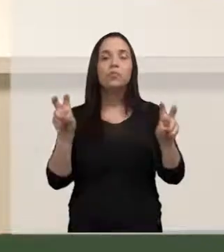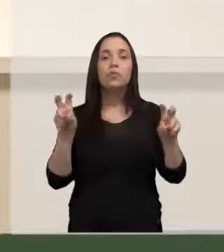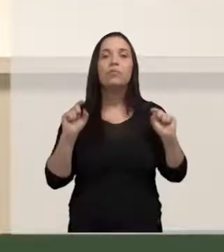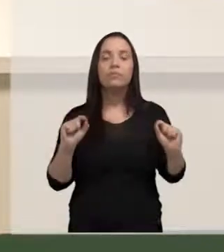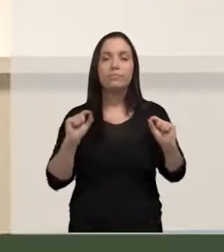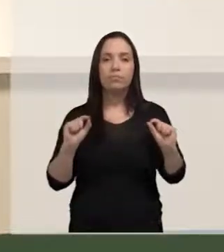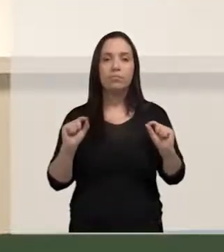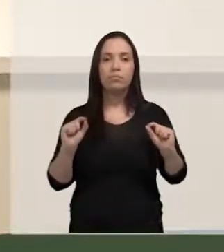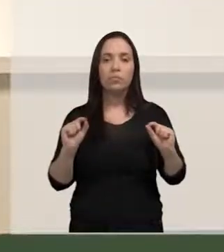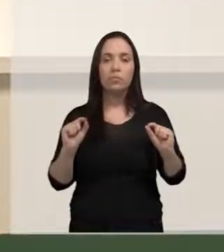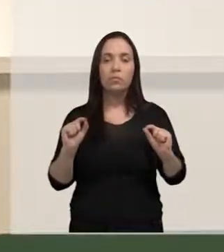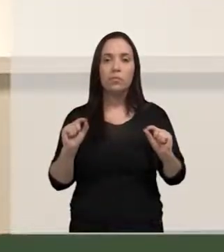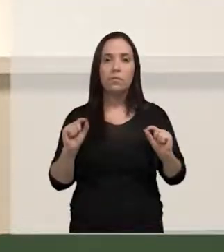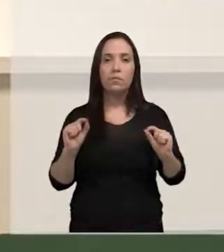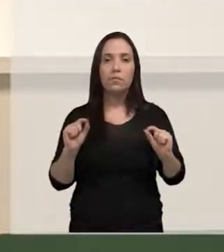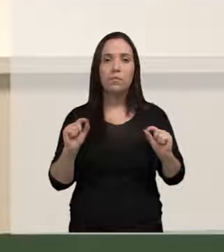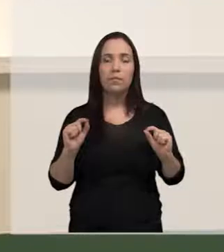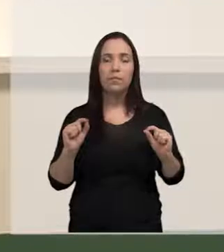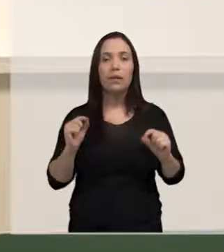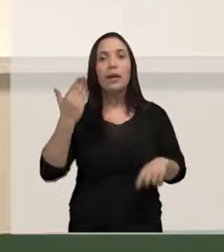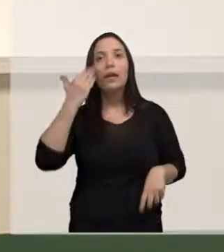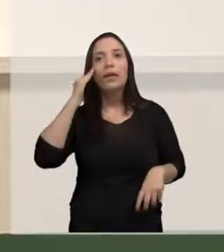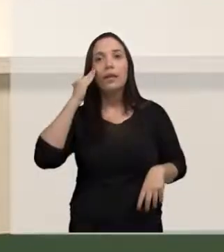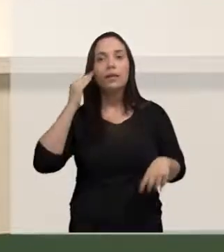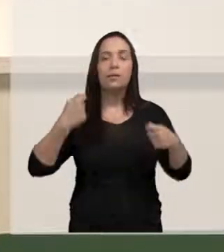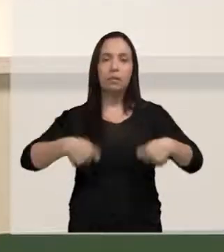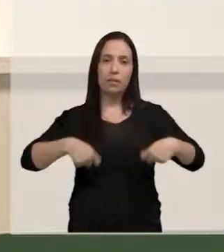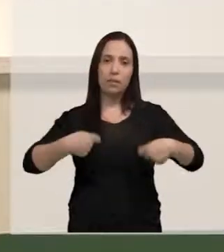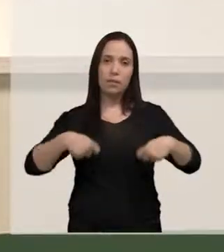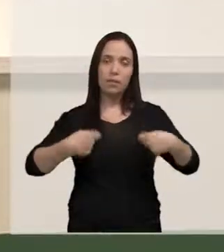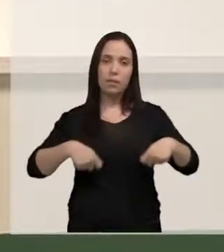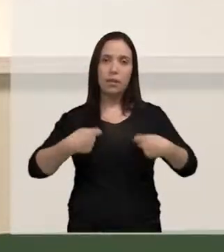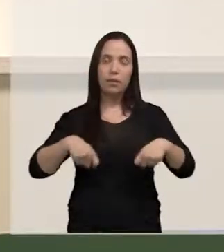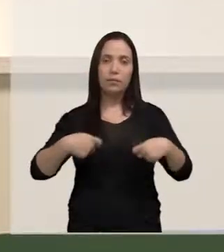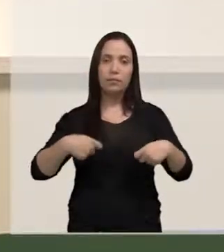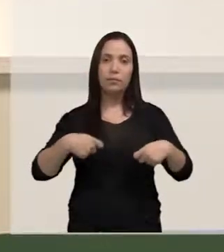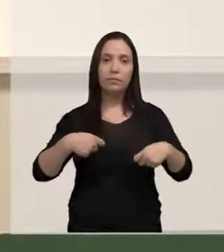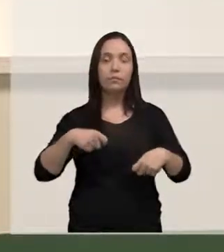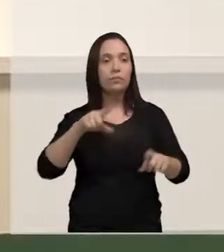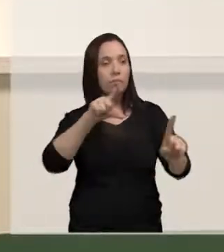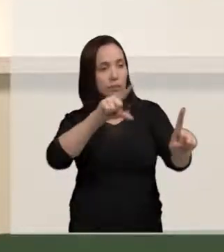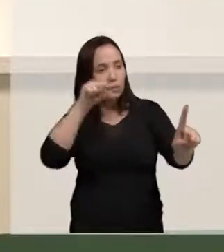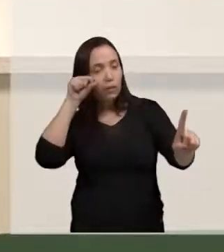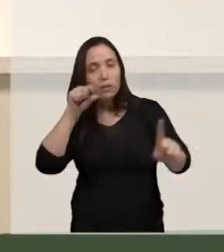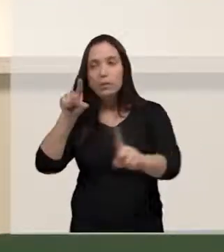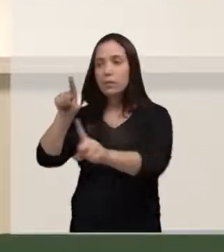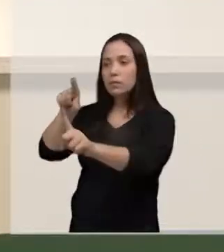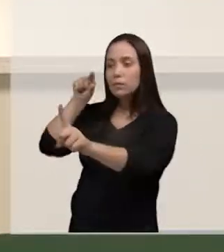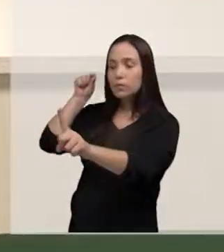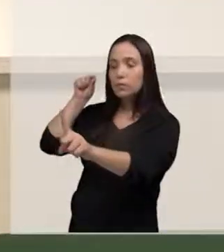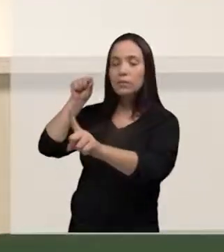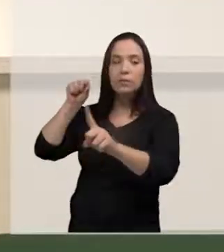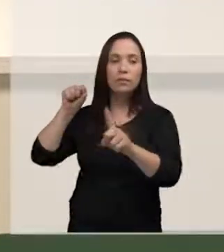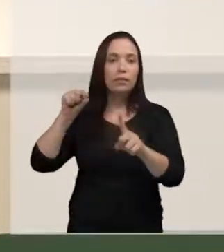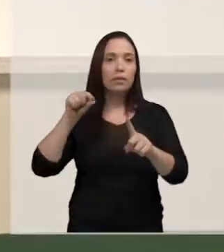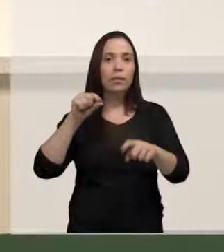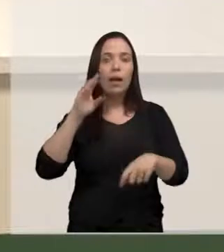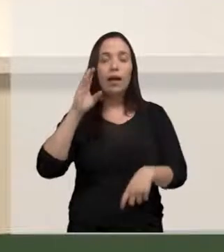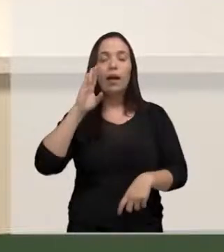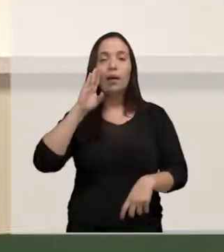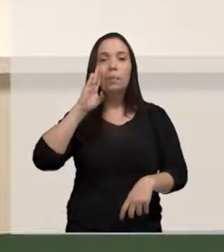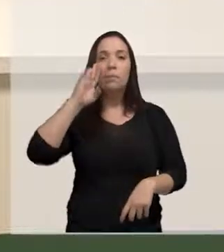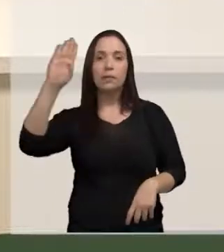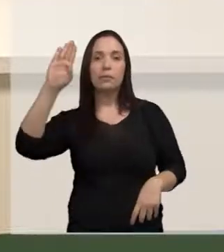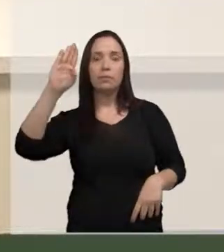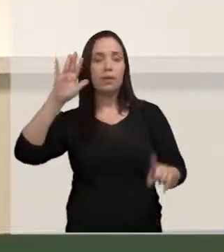É a questão de você entender o seguinte, que a escolha foi entre o antagonismo, né? Ou